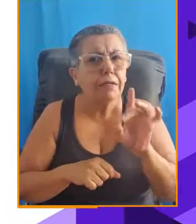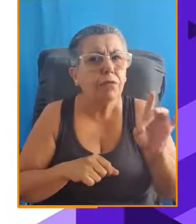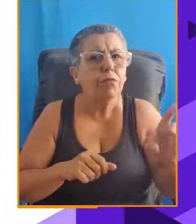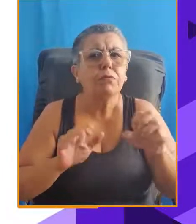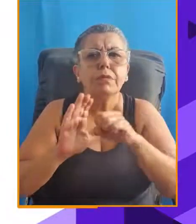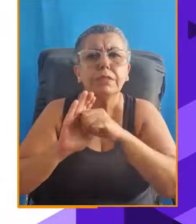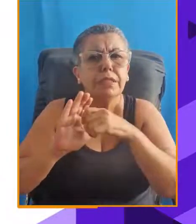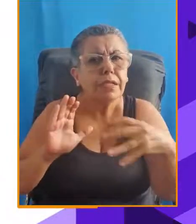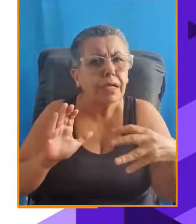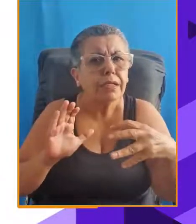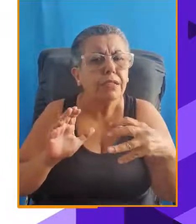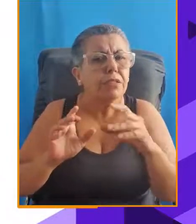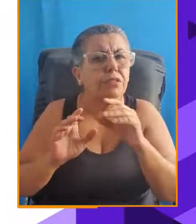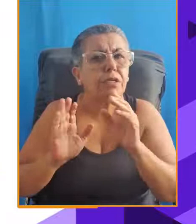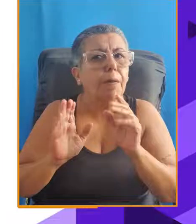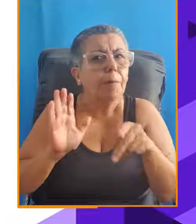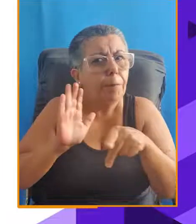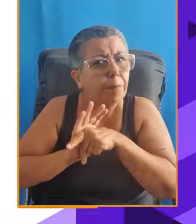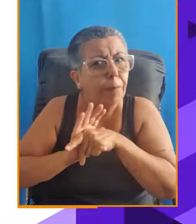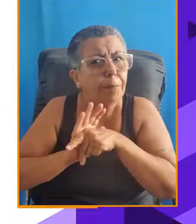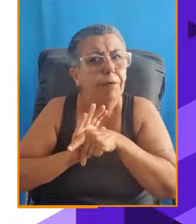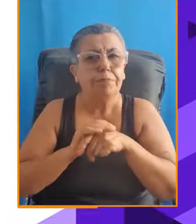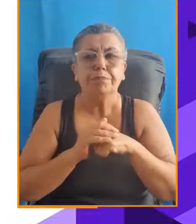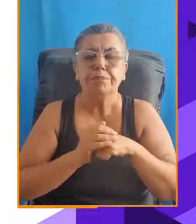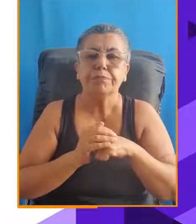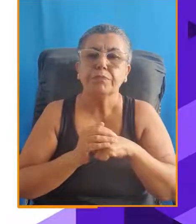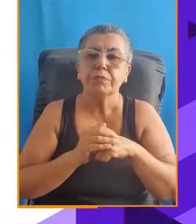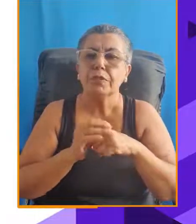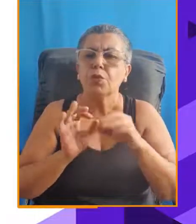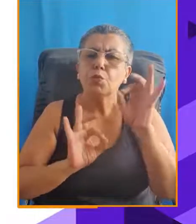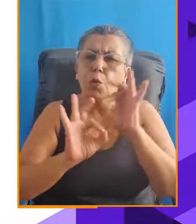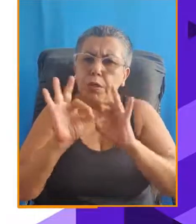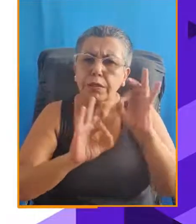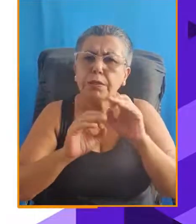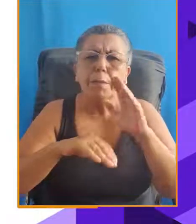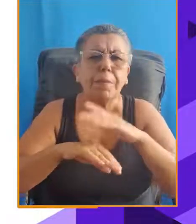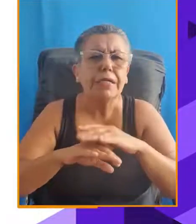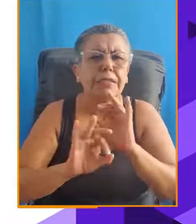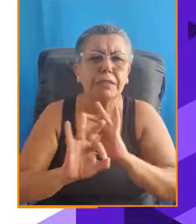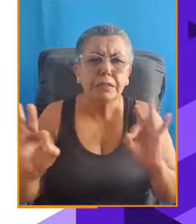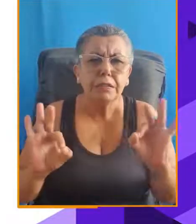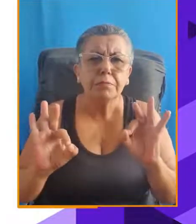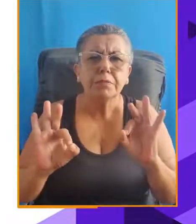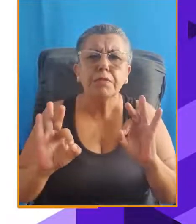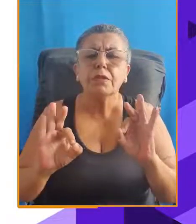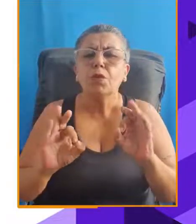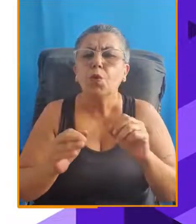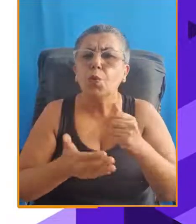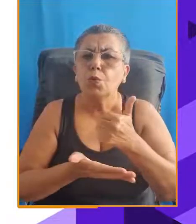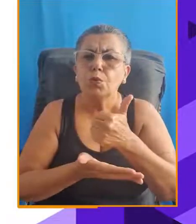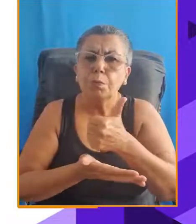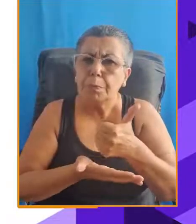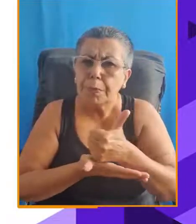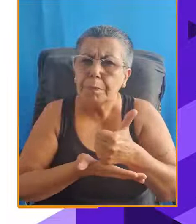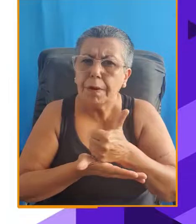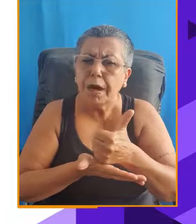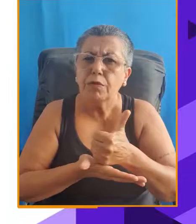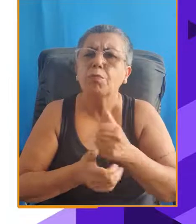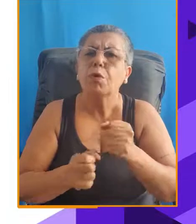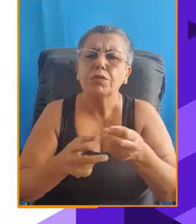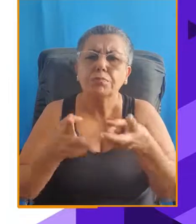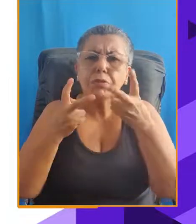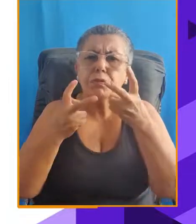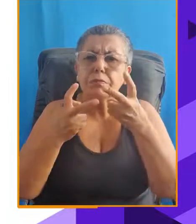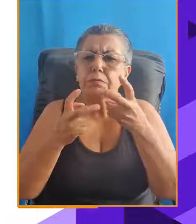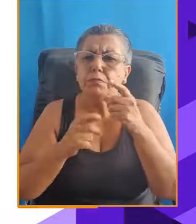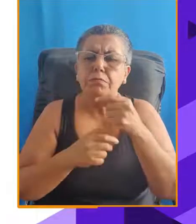tem características individuais. Em sua formulação mais simples, os matizes primários podem ser